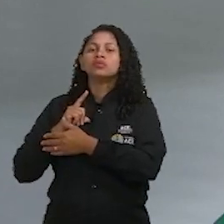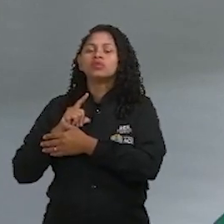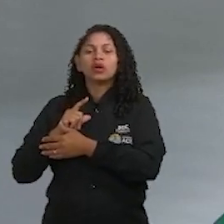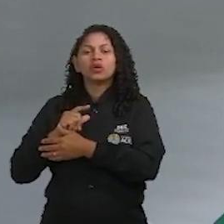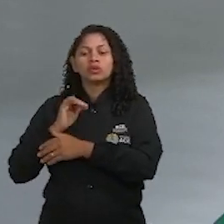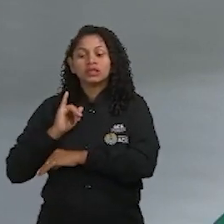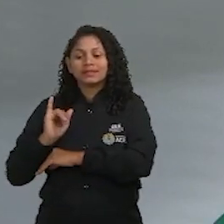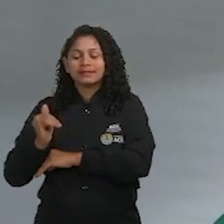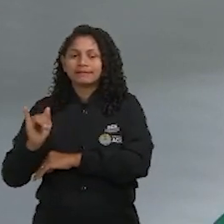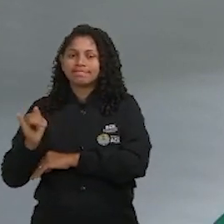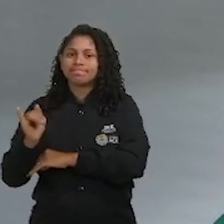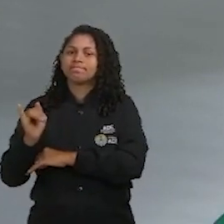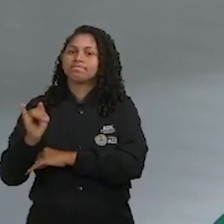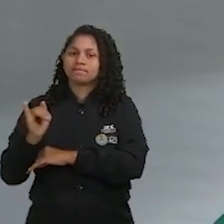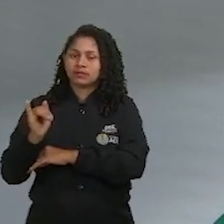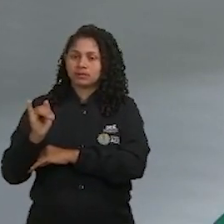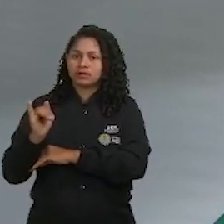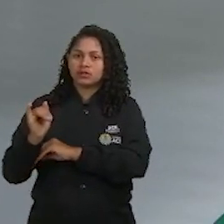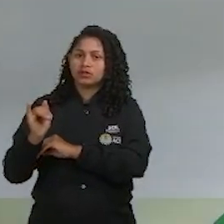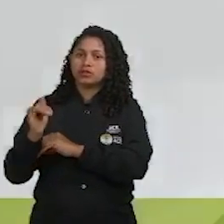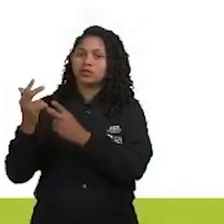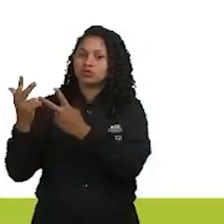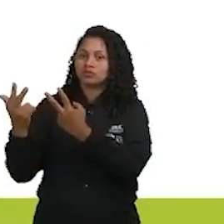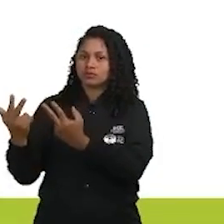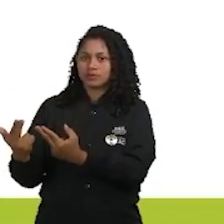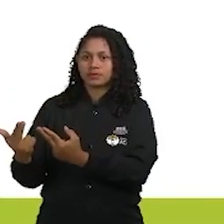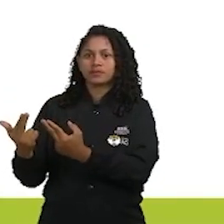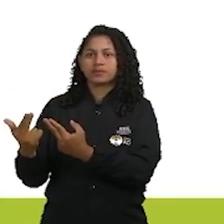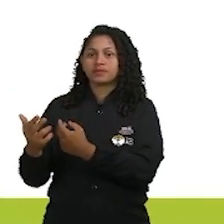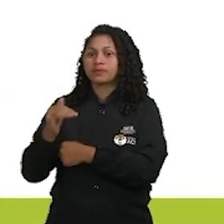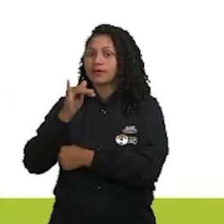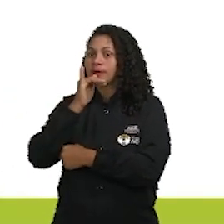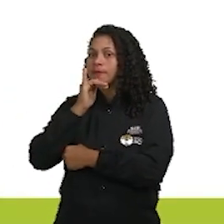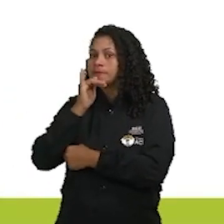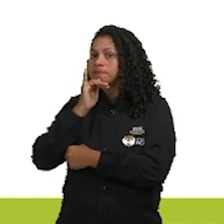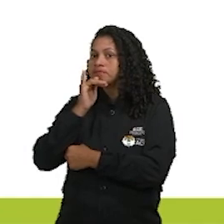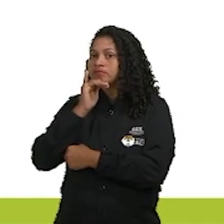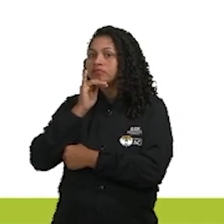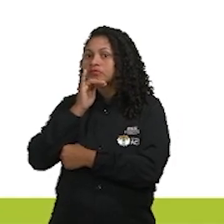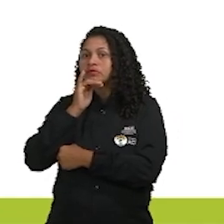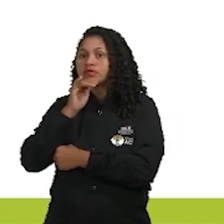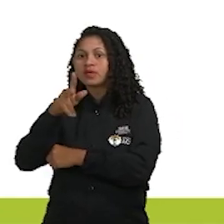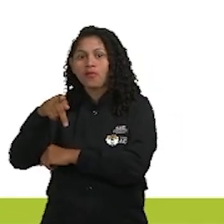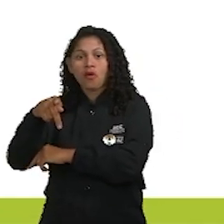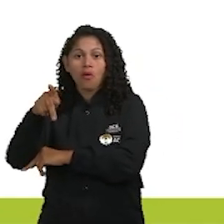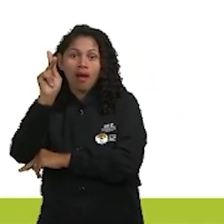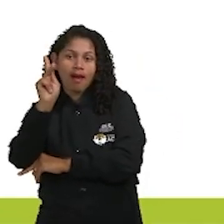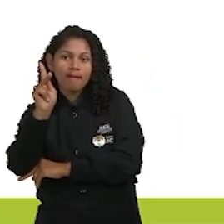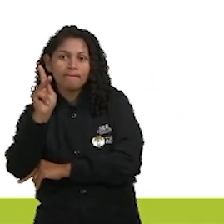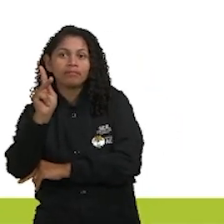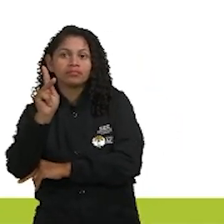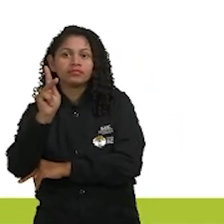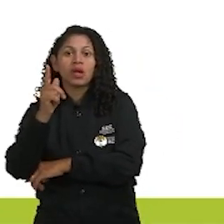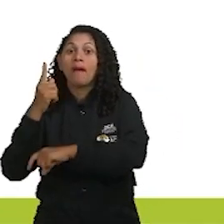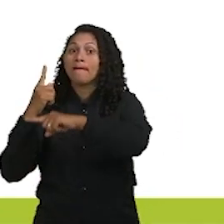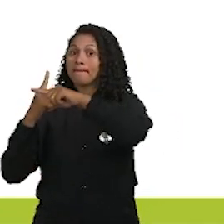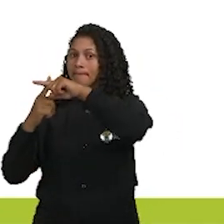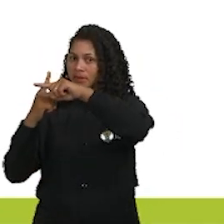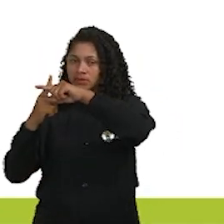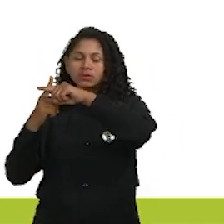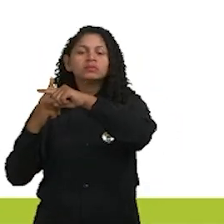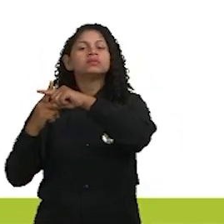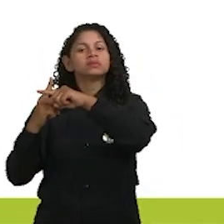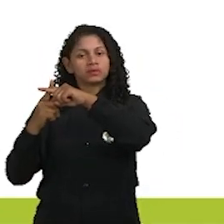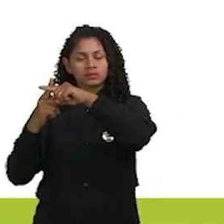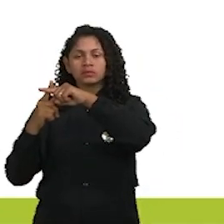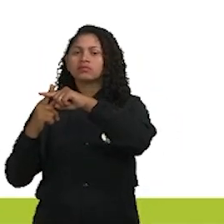aqui que eu coloquei para vocês, o primeiro exemplo, eu tenho potássio com carga positiva. Ele já está me mostrando